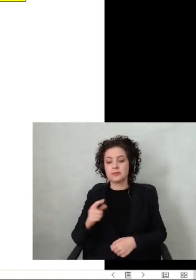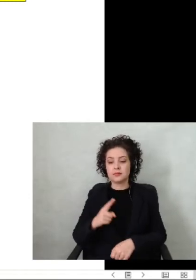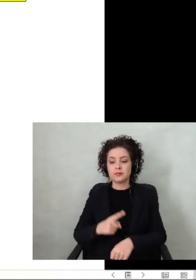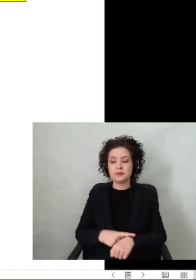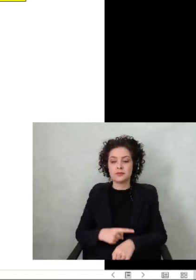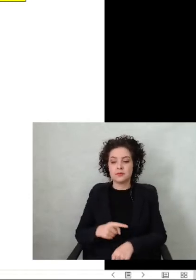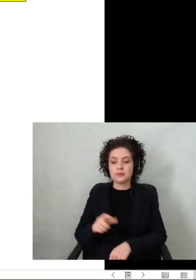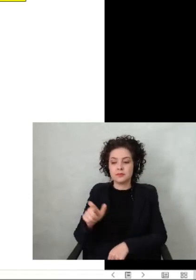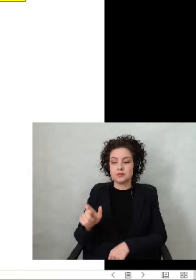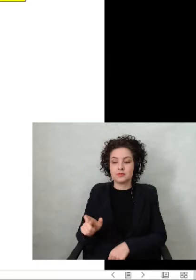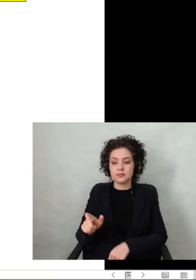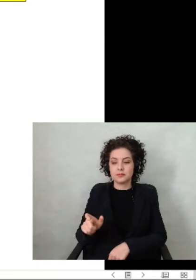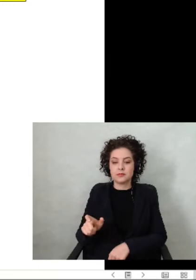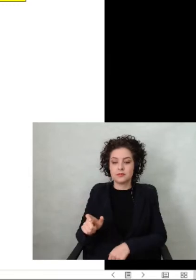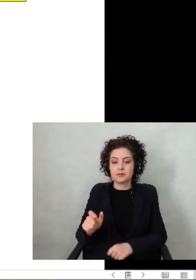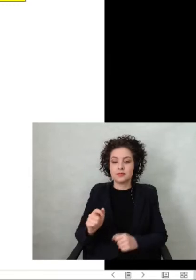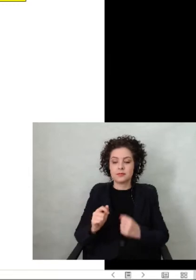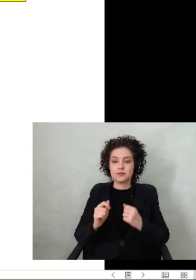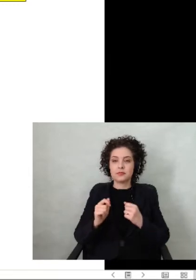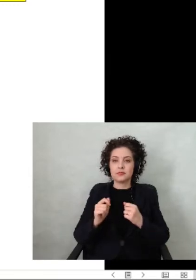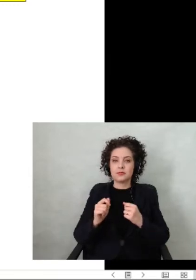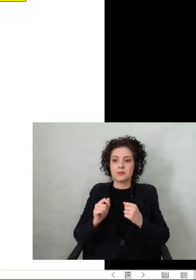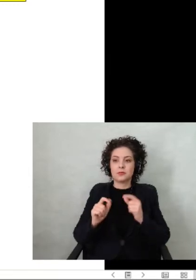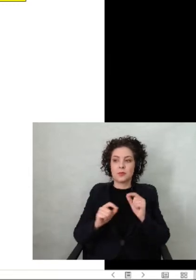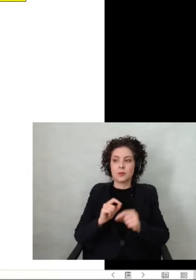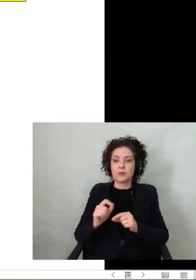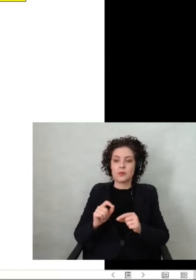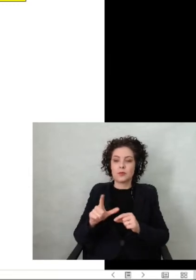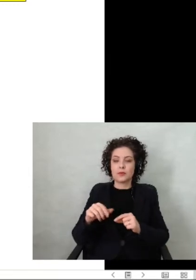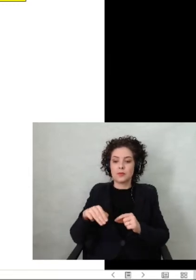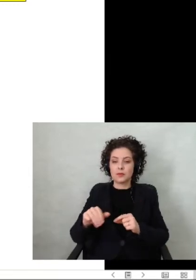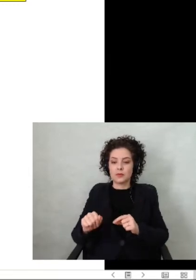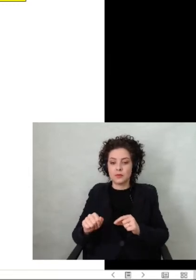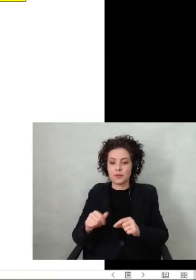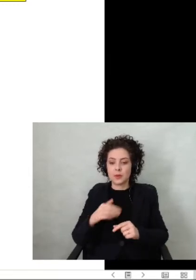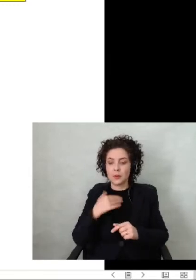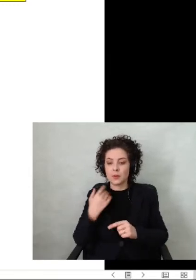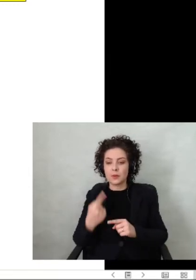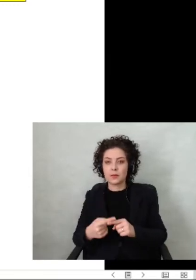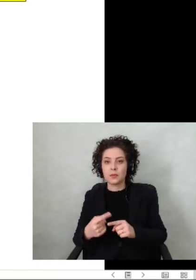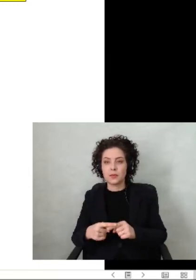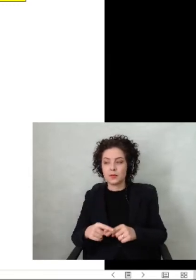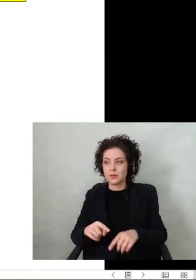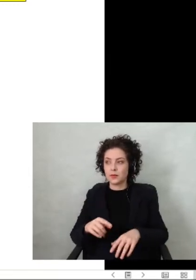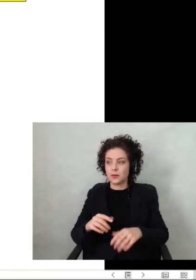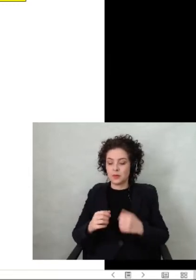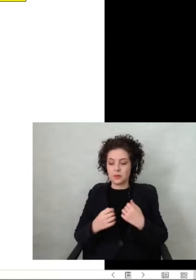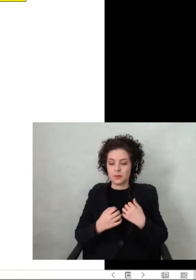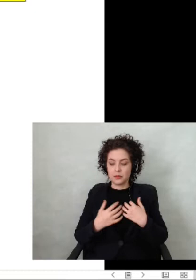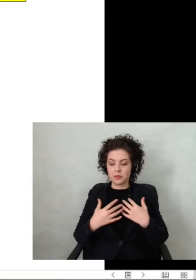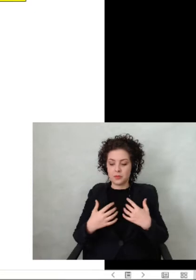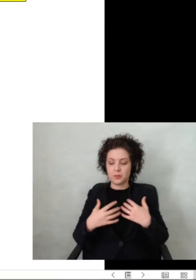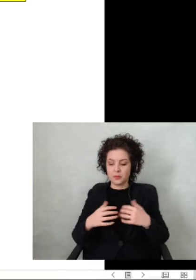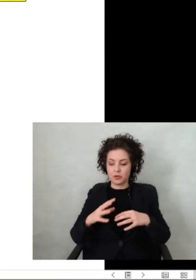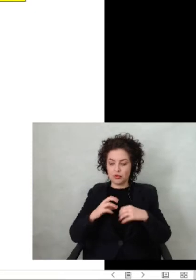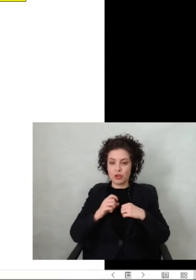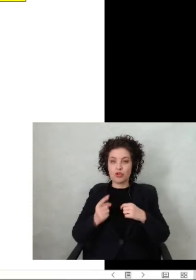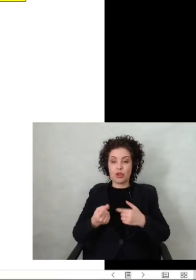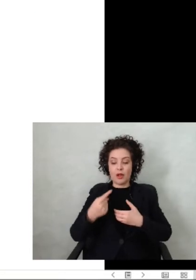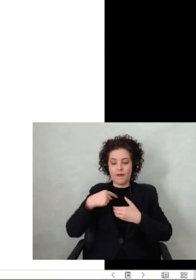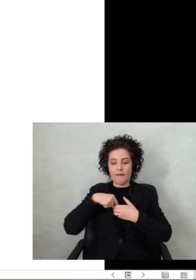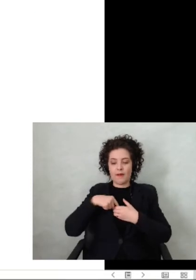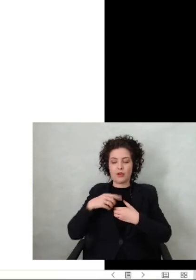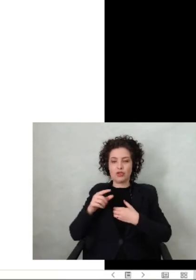da imunossupressão, da LMA, ela morre de infecção pulmonar por aspergillus. Ele já estava lá, mas a inflamação era muito